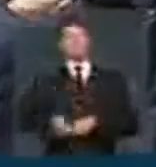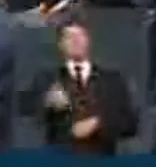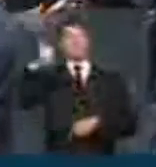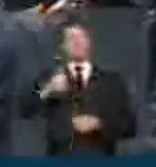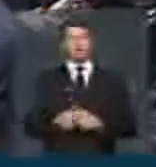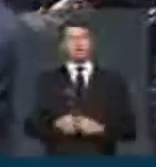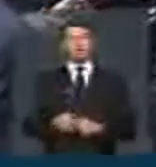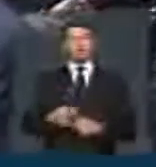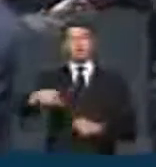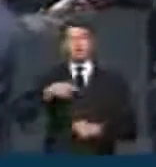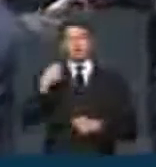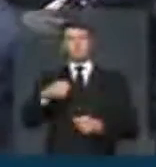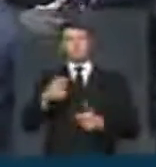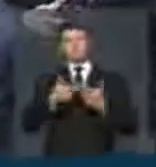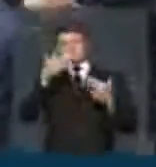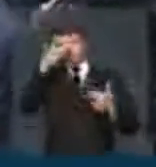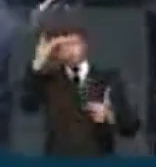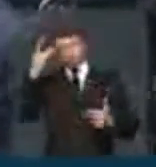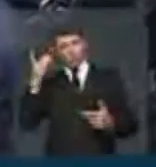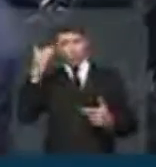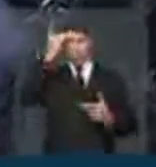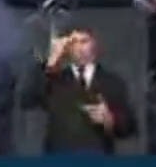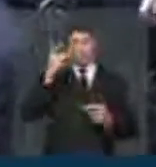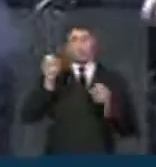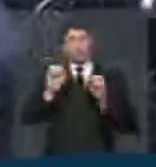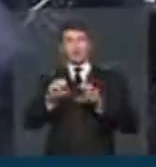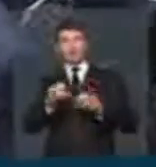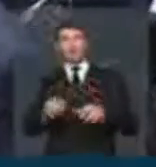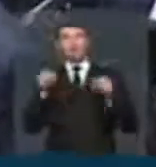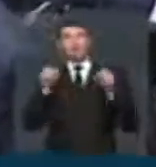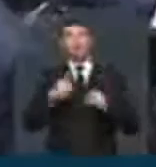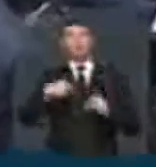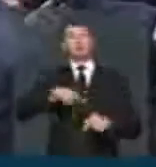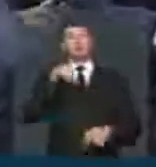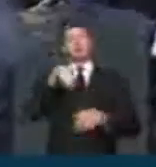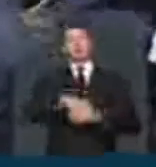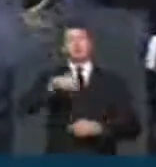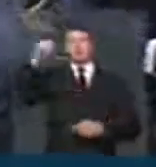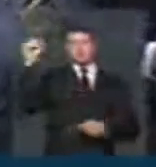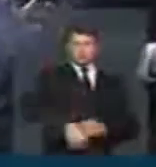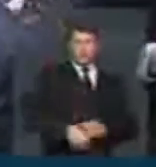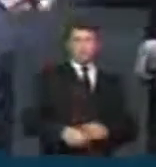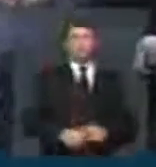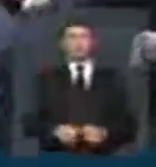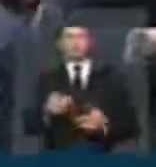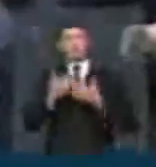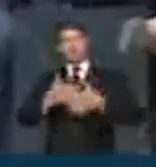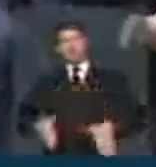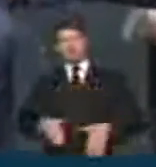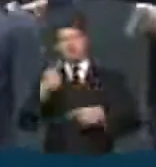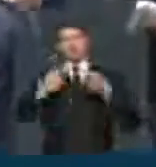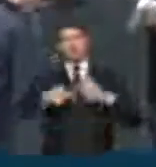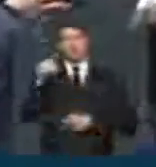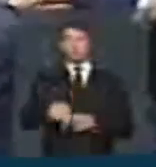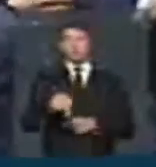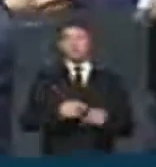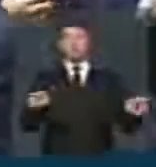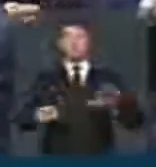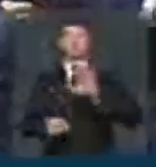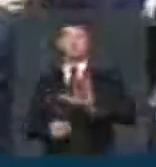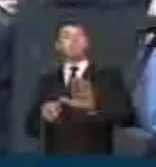de talentos, precisa de educação. E é por isso que votamos sim para que se encerre a discussão. Mas